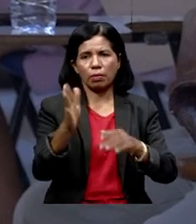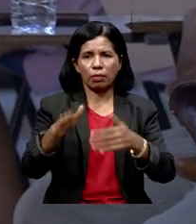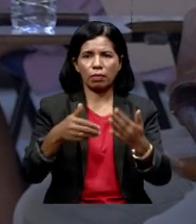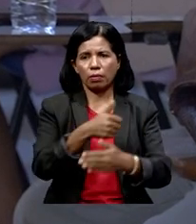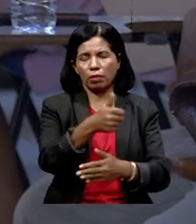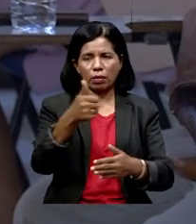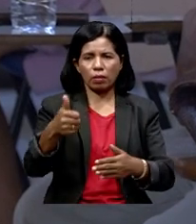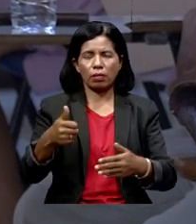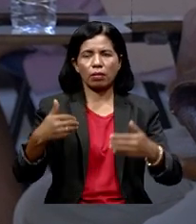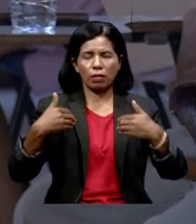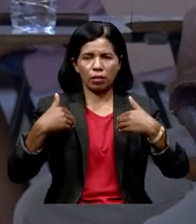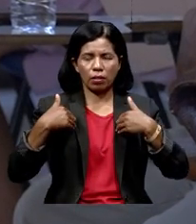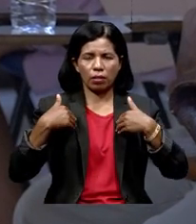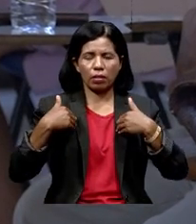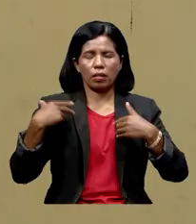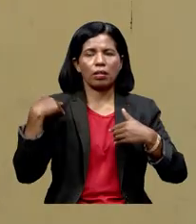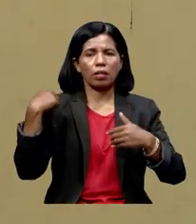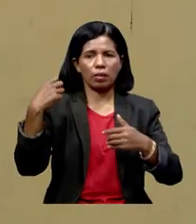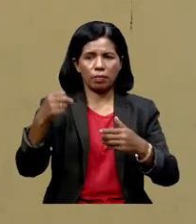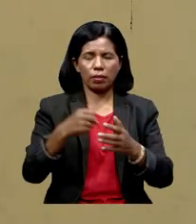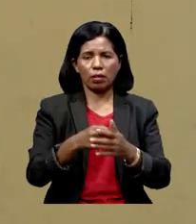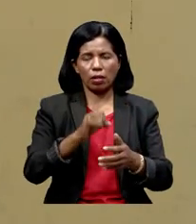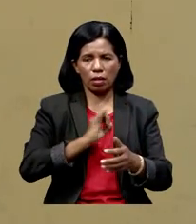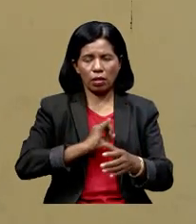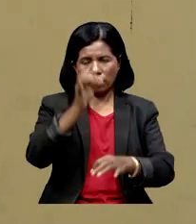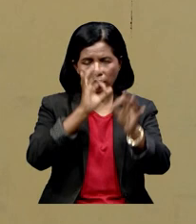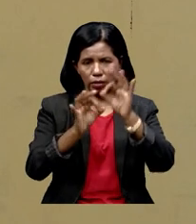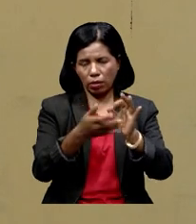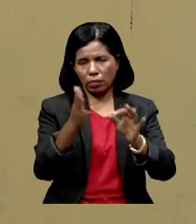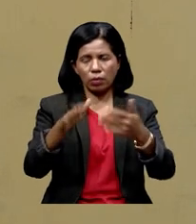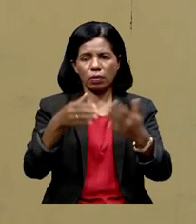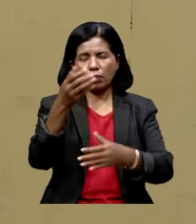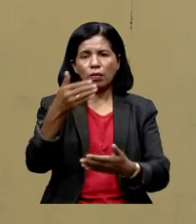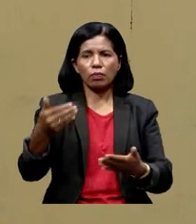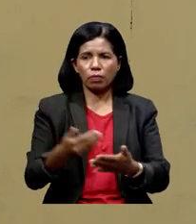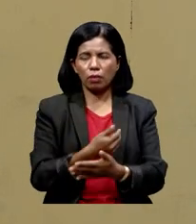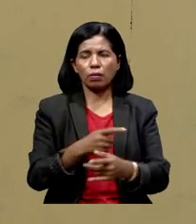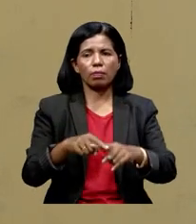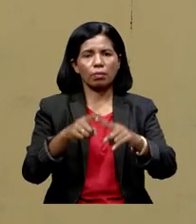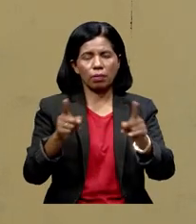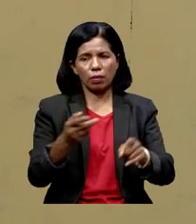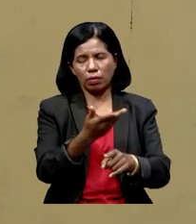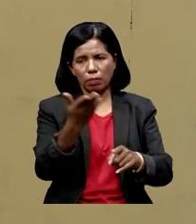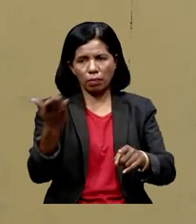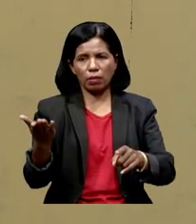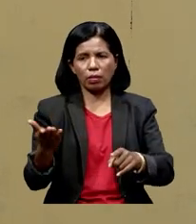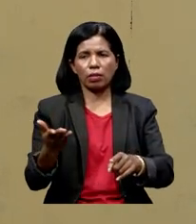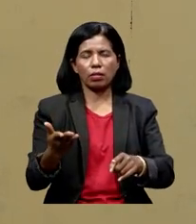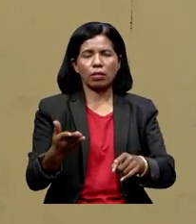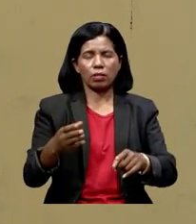vê. A fiar que a voz sira, vou, mas vem a voz sira de dia, senhor sira